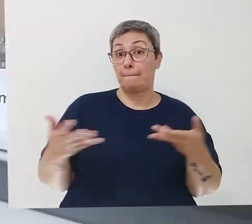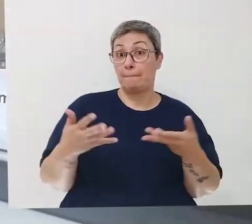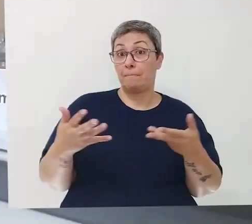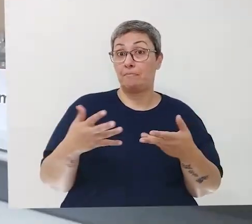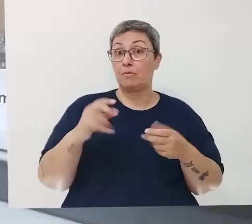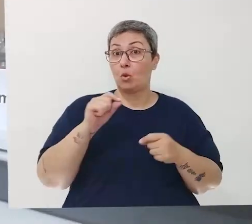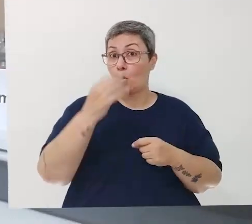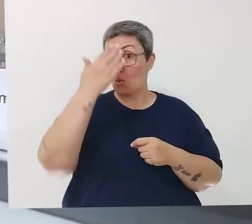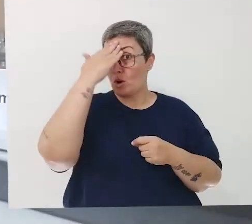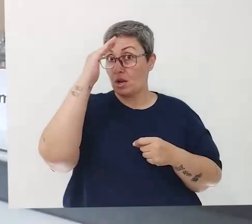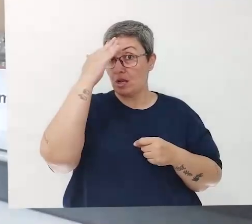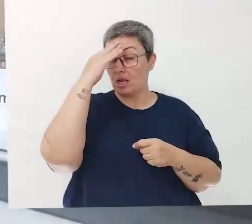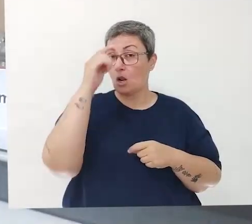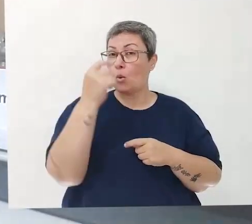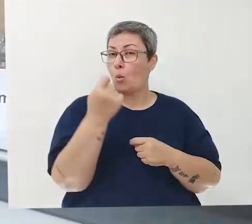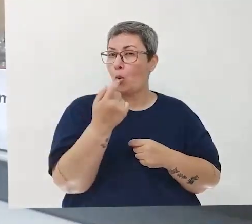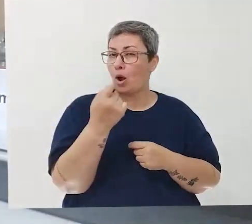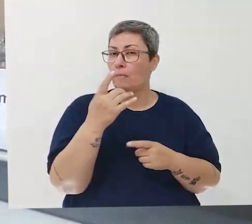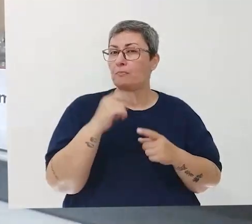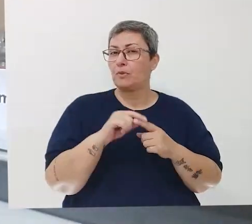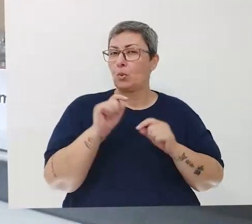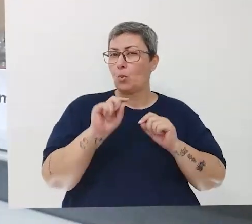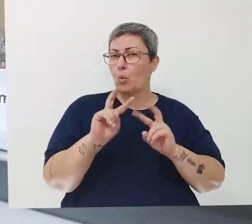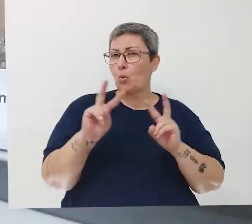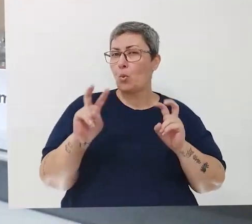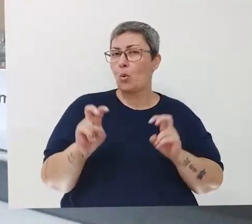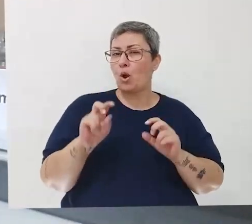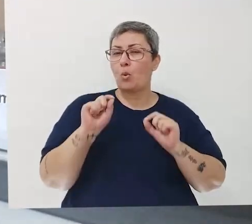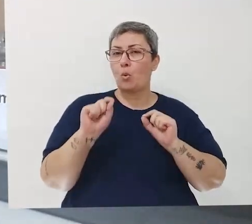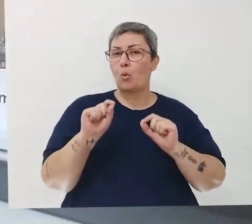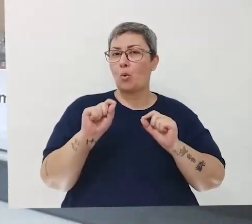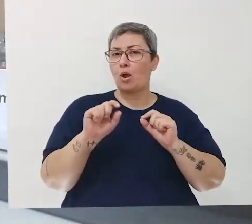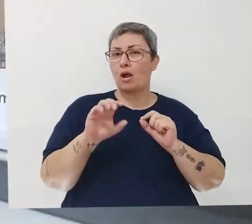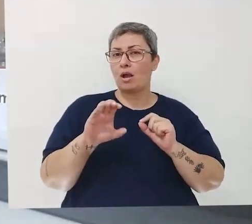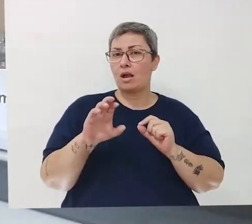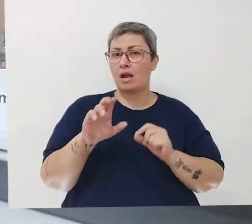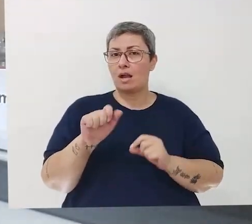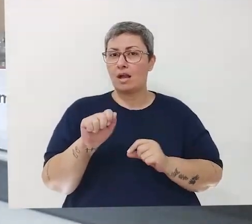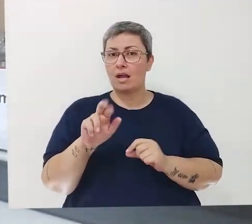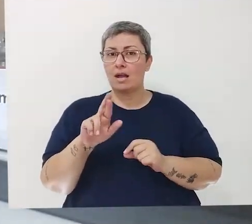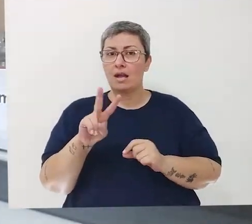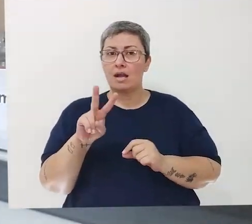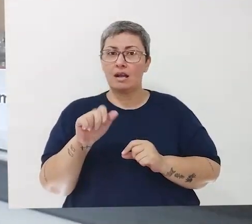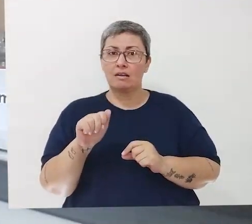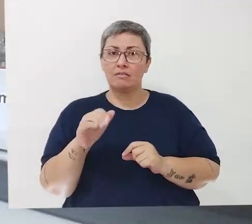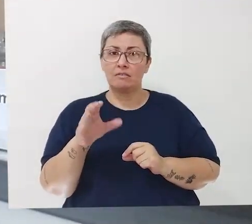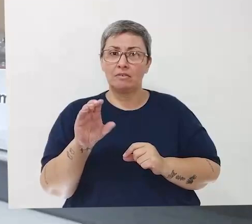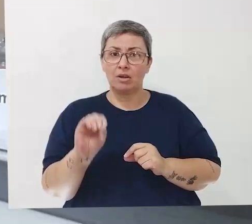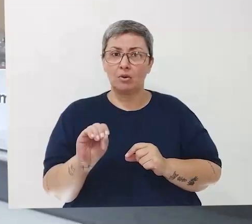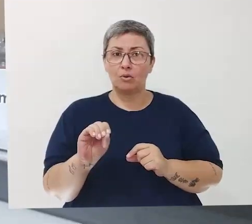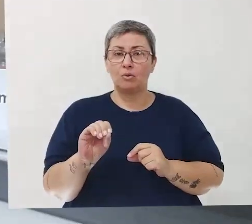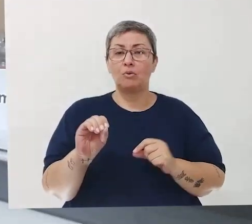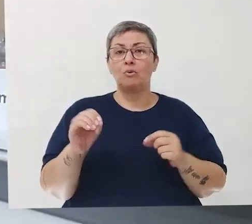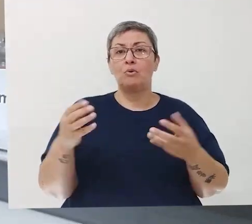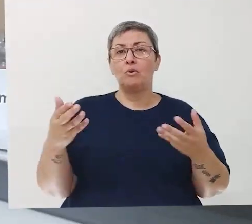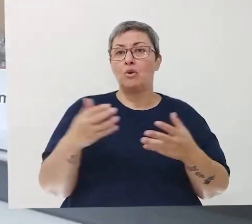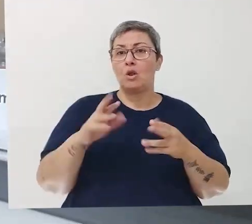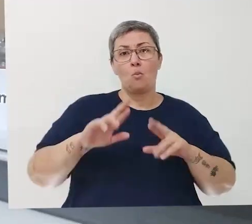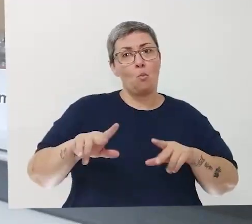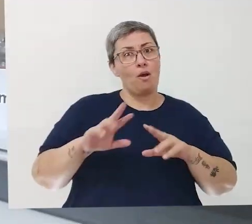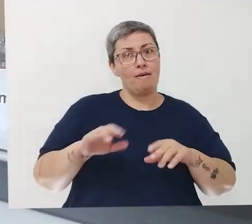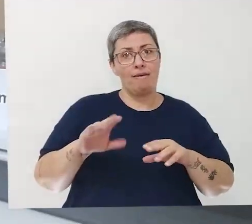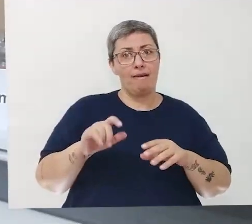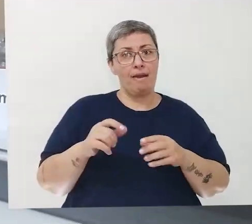Agora entenda um pouco sobre o carvão mineral. Não é o